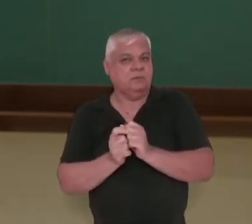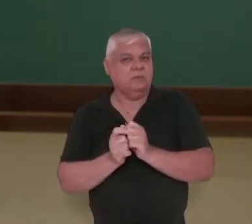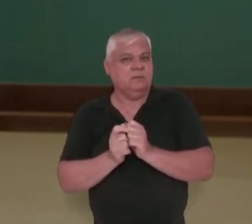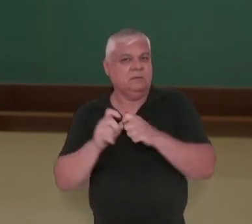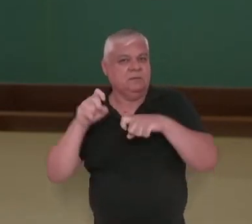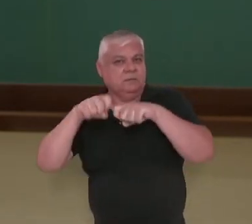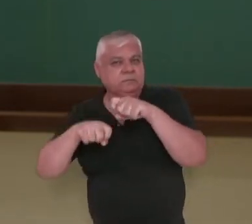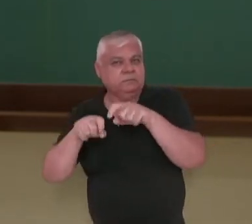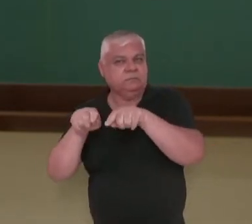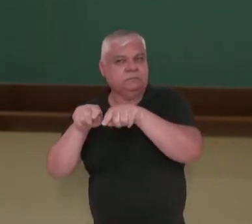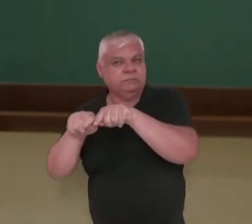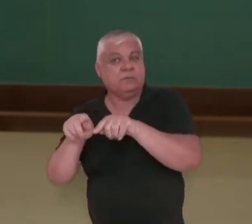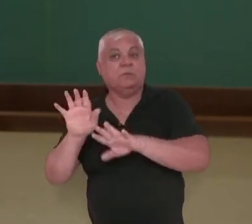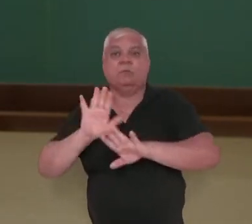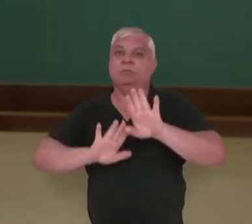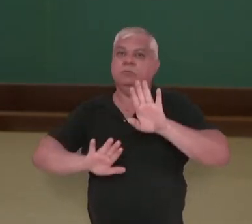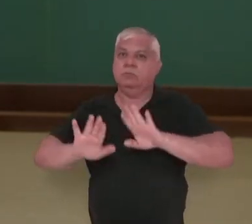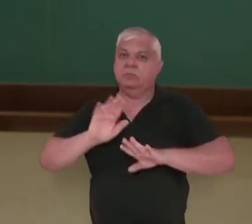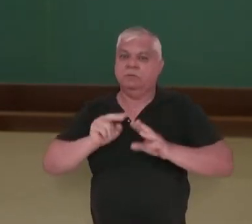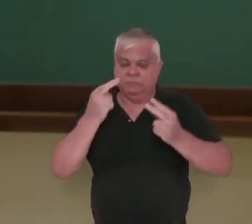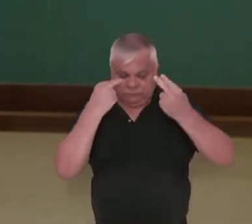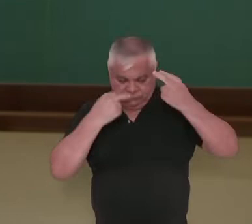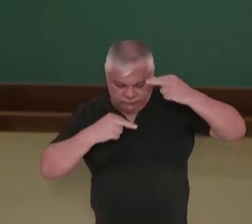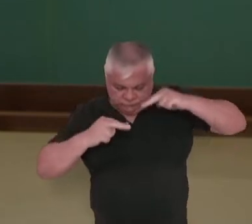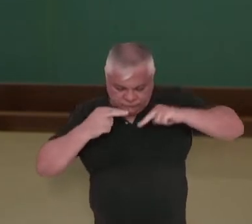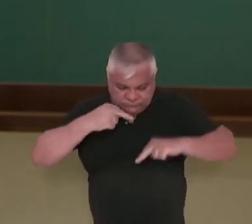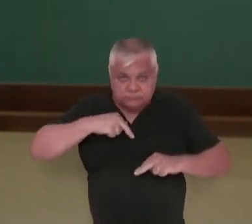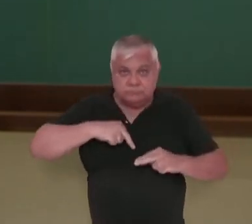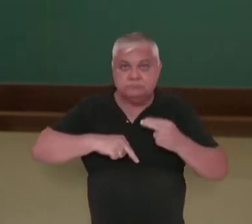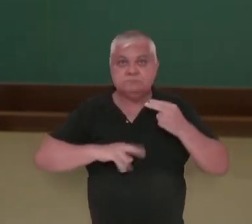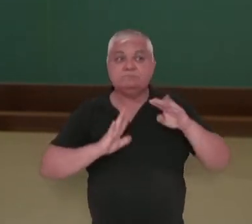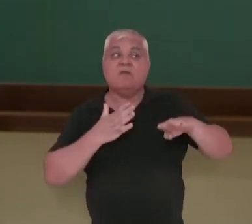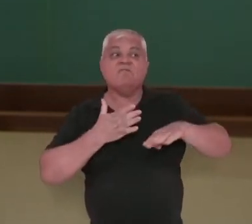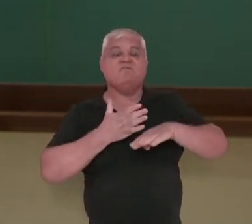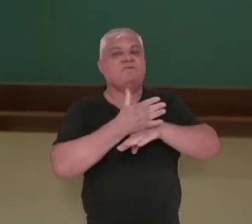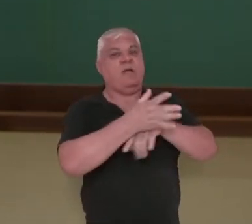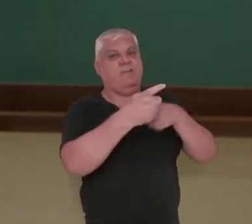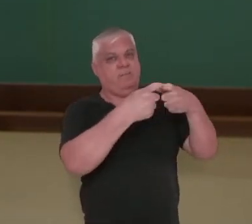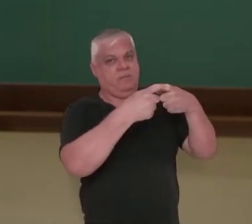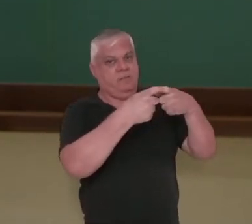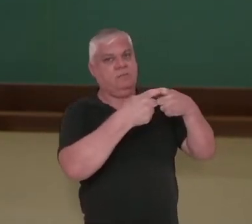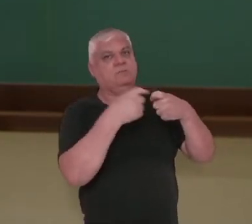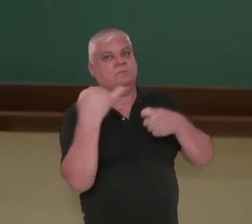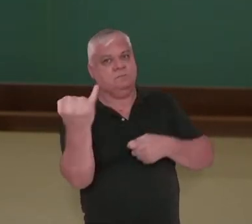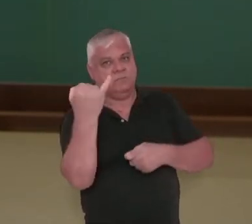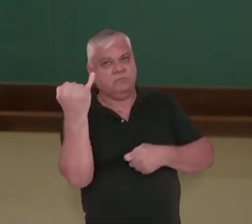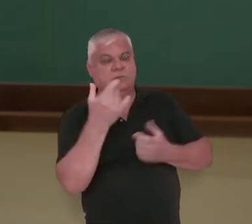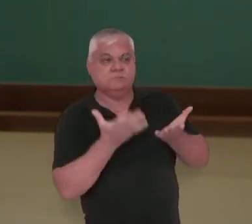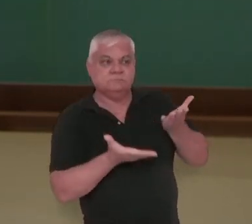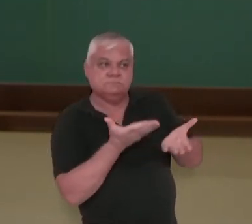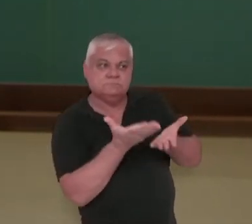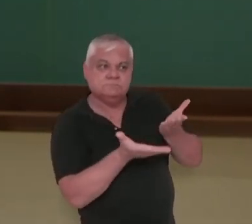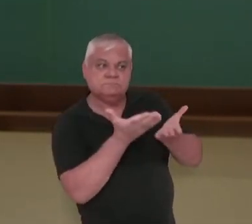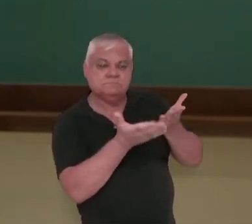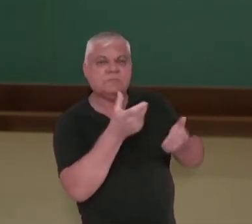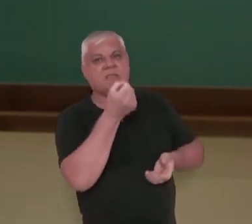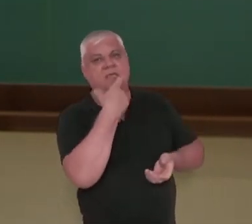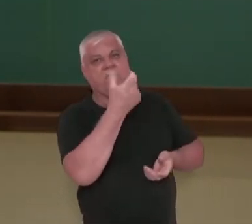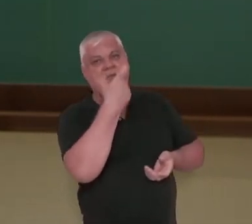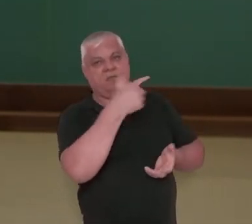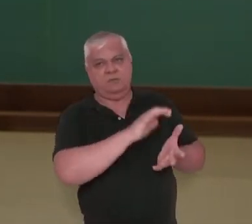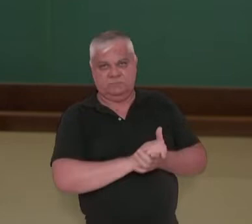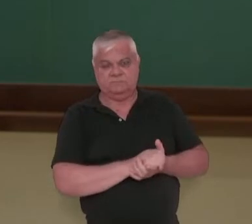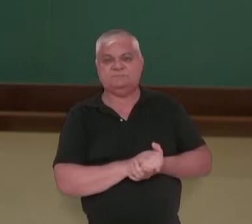importante observar e procurar um médico para fazer o diagnóstico correto, o tratamento, né? Pode